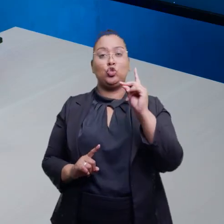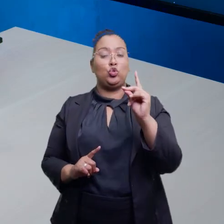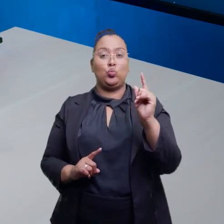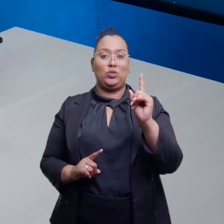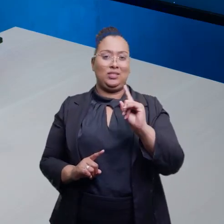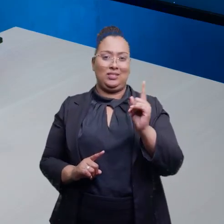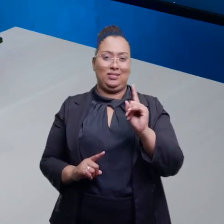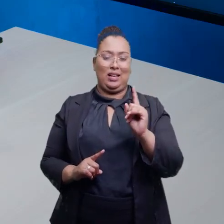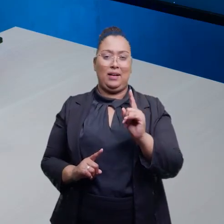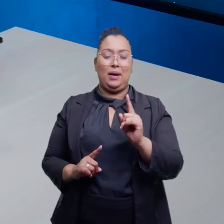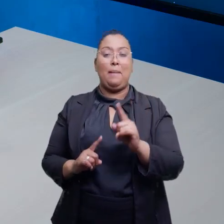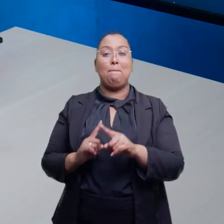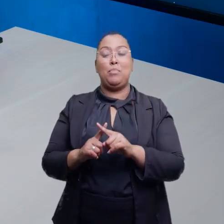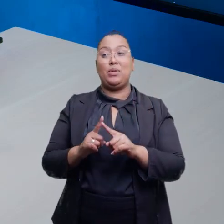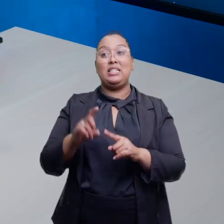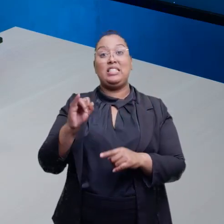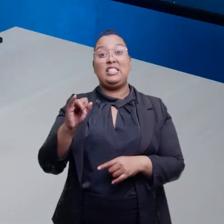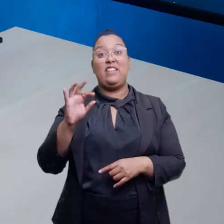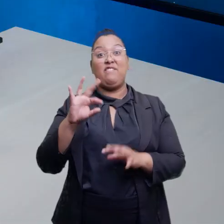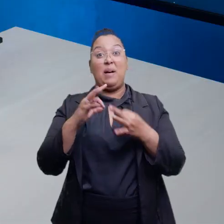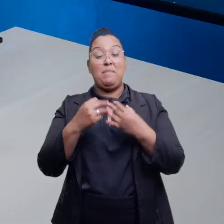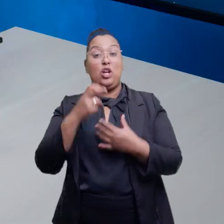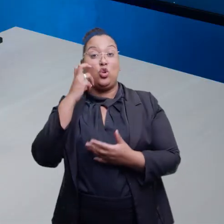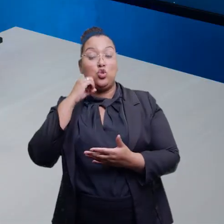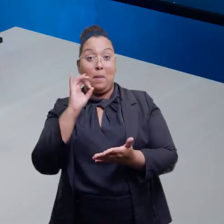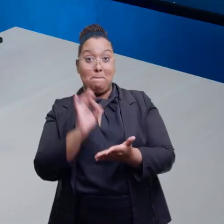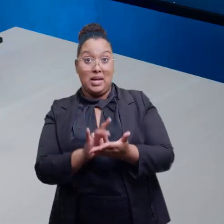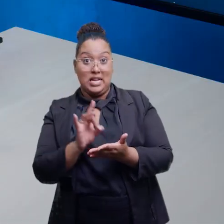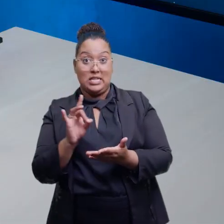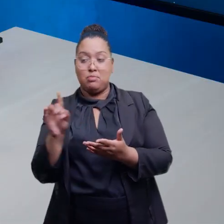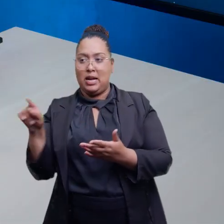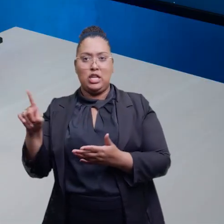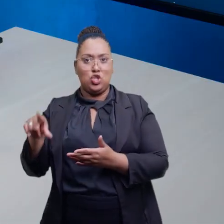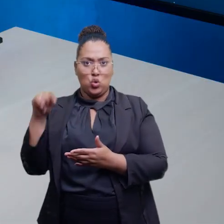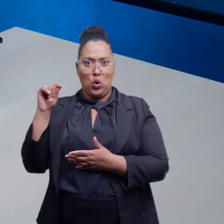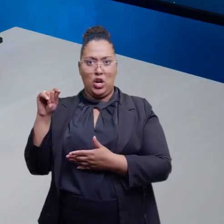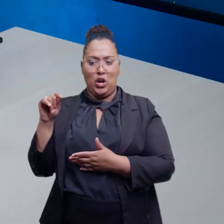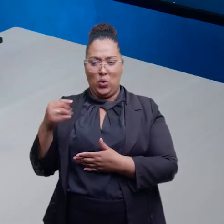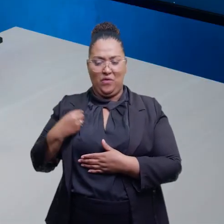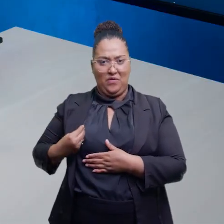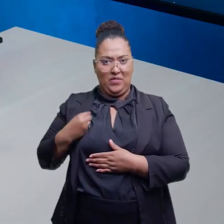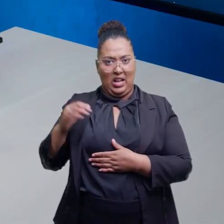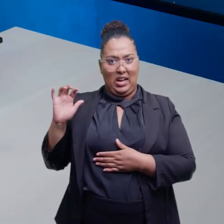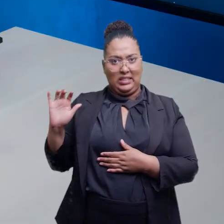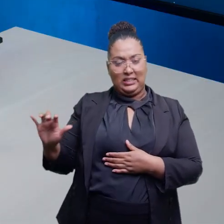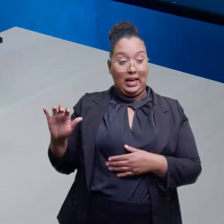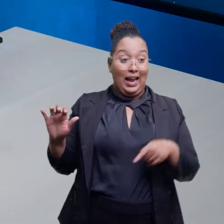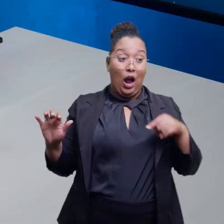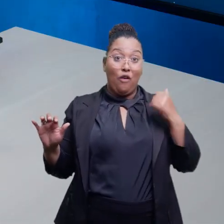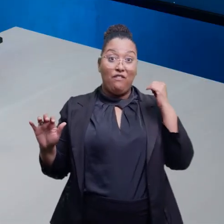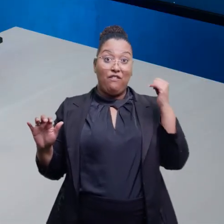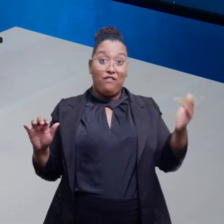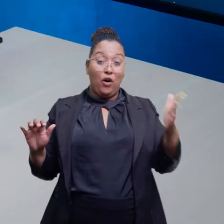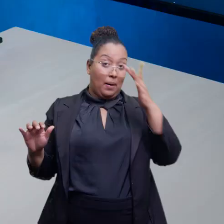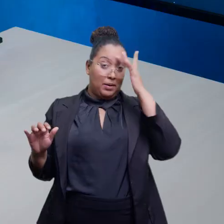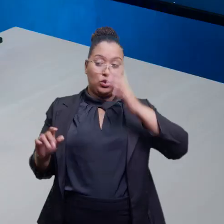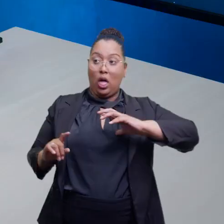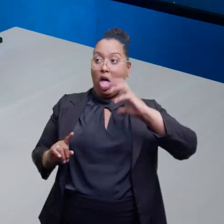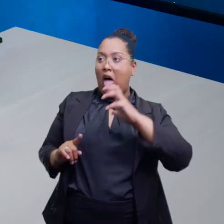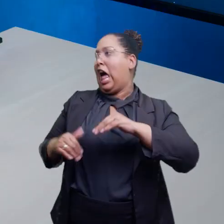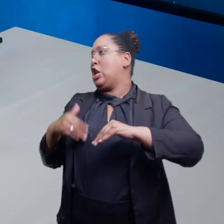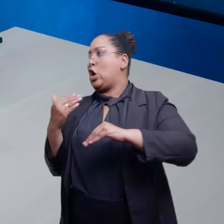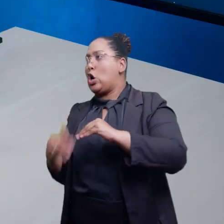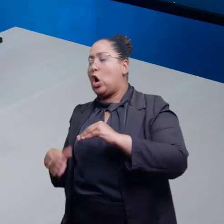se a família, por adoção, desejar uma conduta, a família biológica, via de regra, ela não tem esse poder